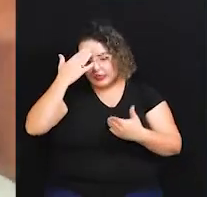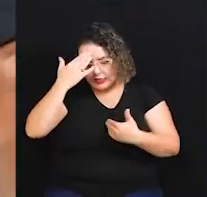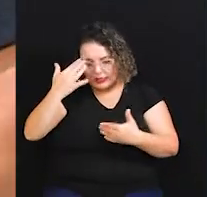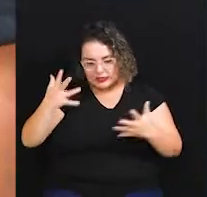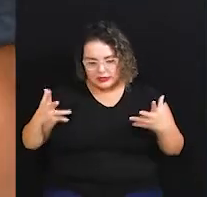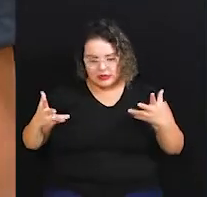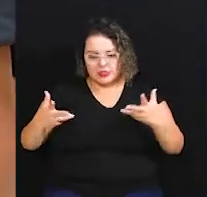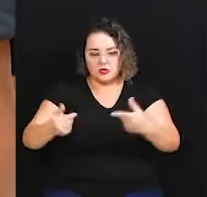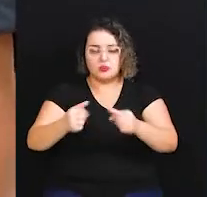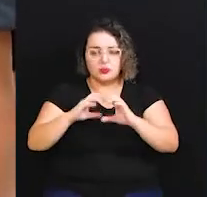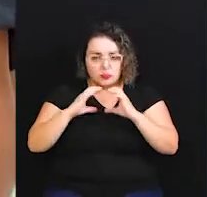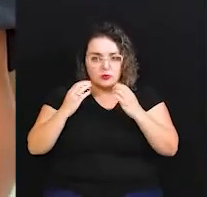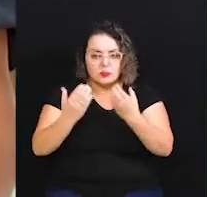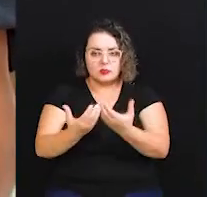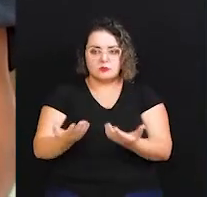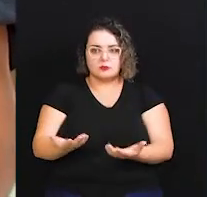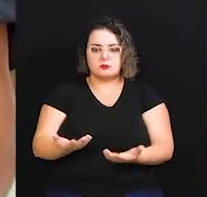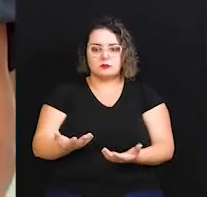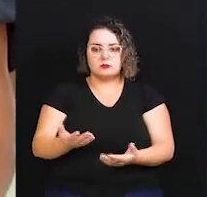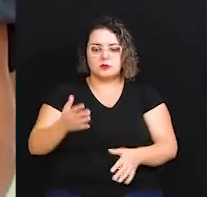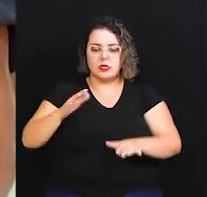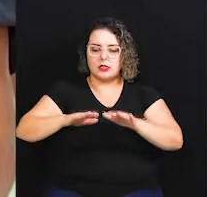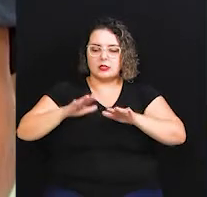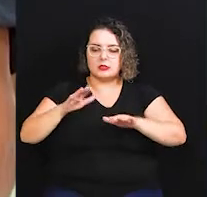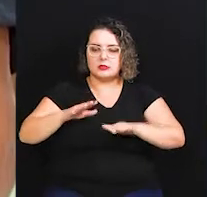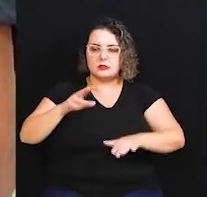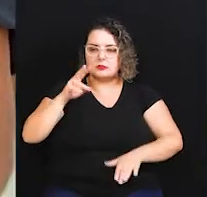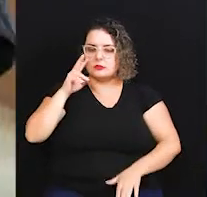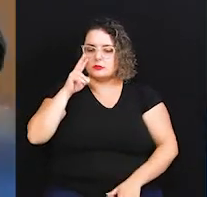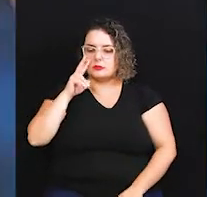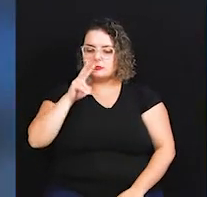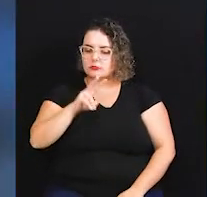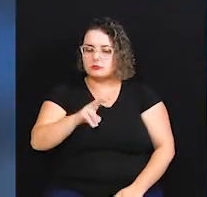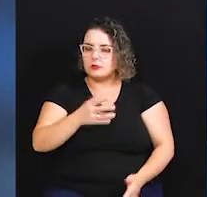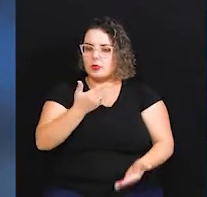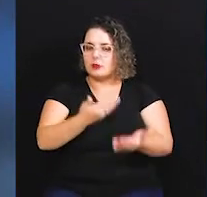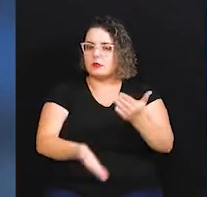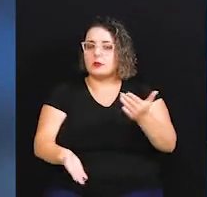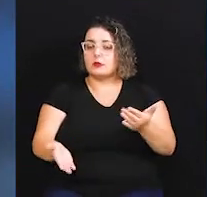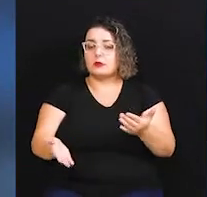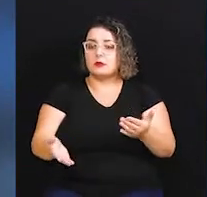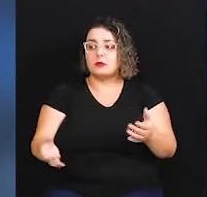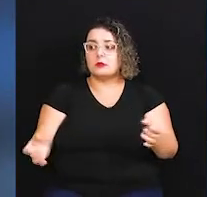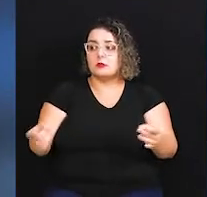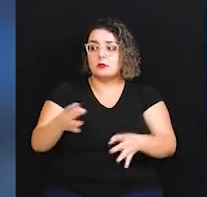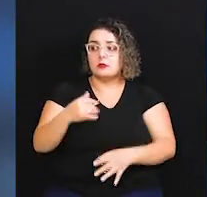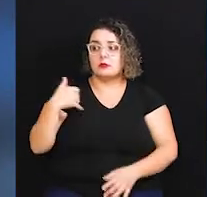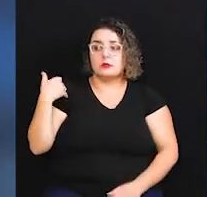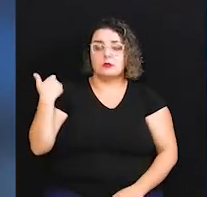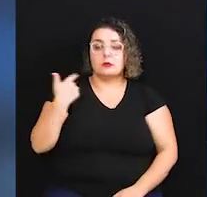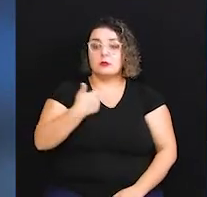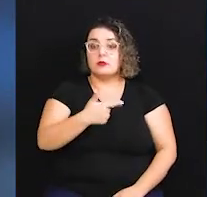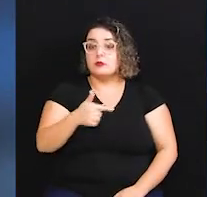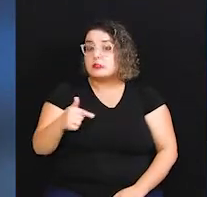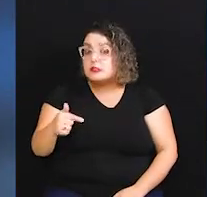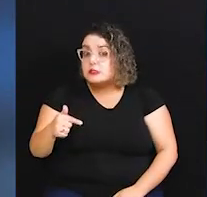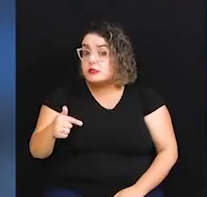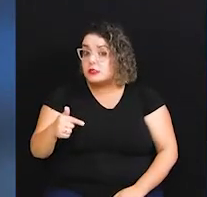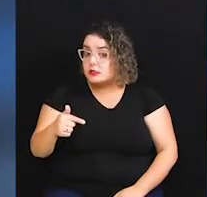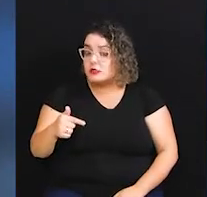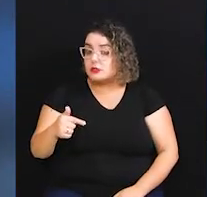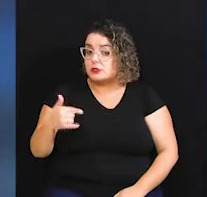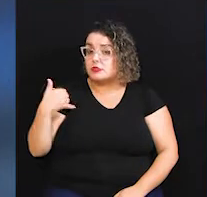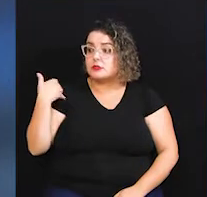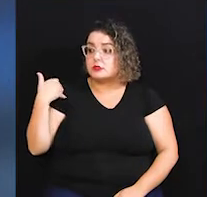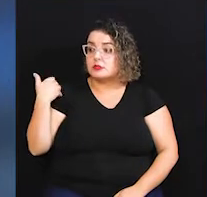à coletividade. Mas custa olhar, às vezes, aquilo que a gente perdeu, né? Eu fui terminar os estudos com 27 anos.